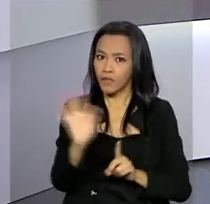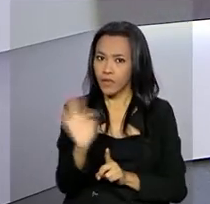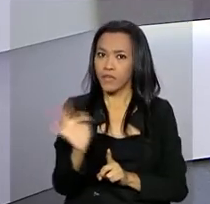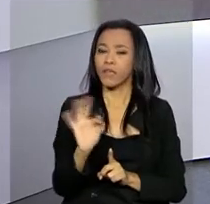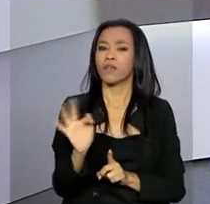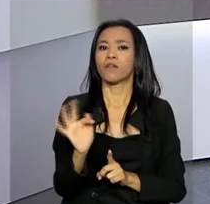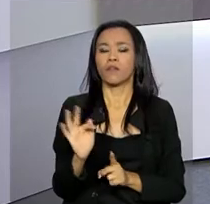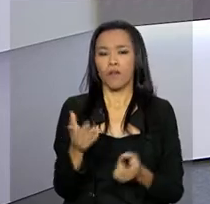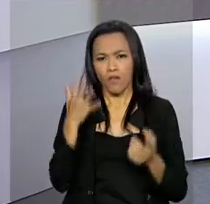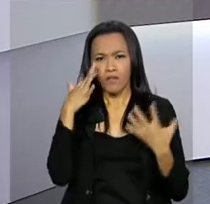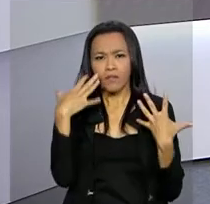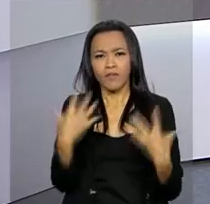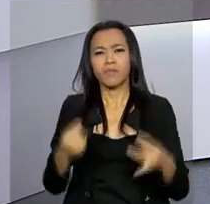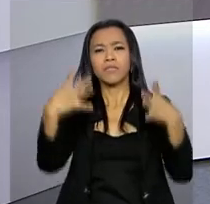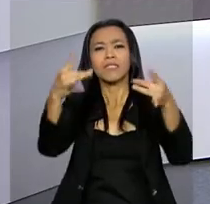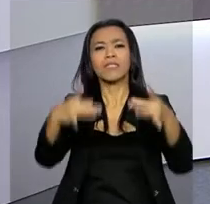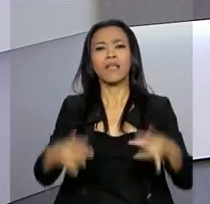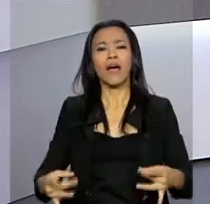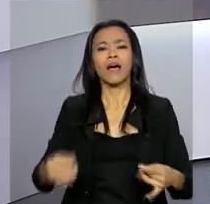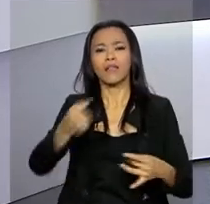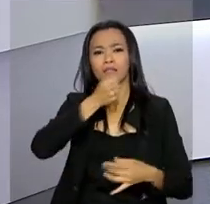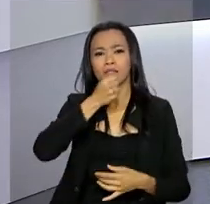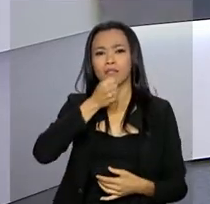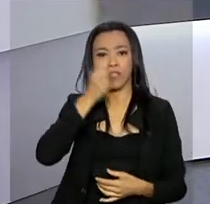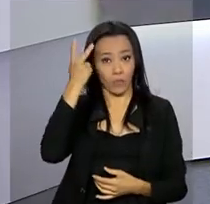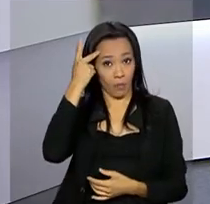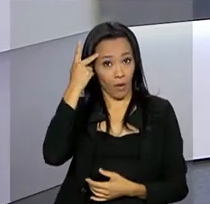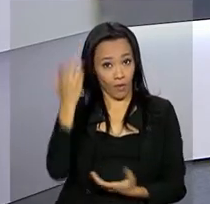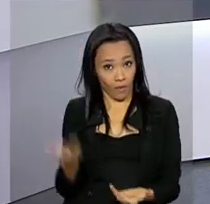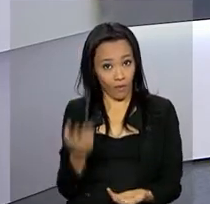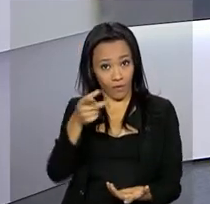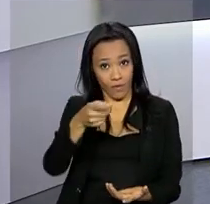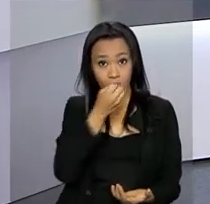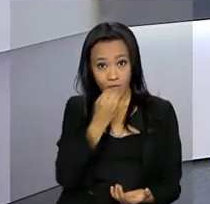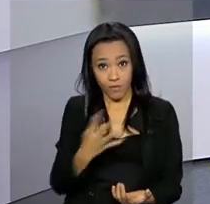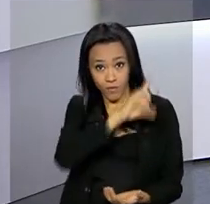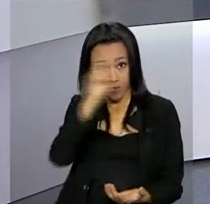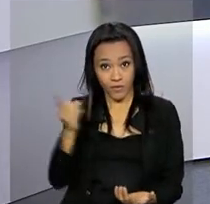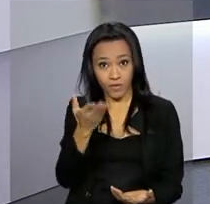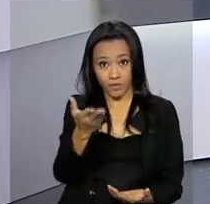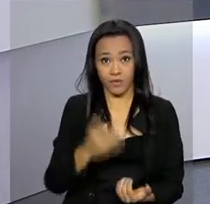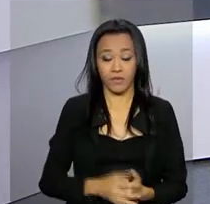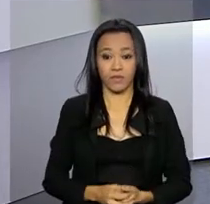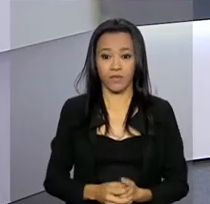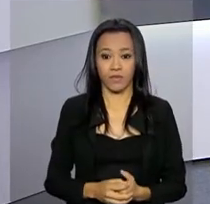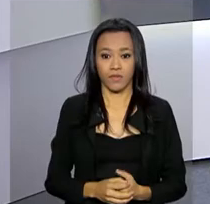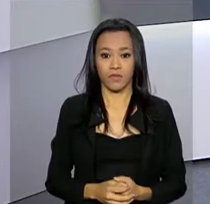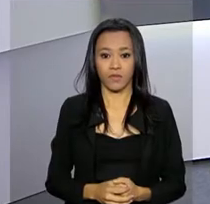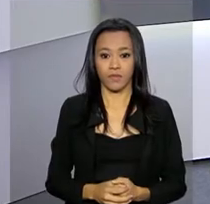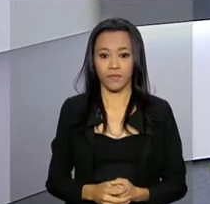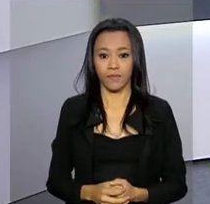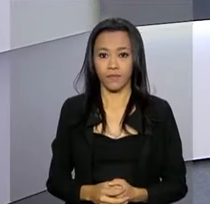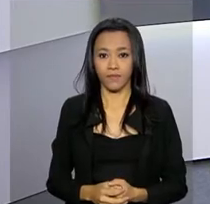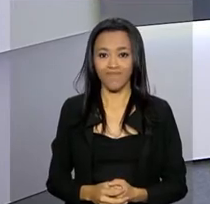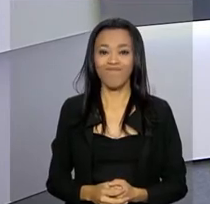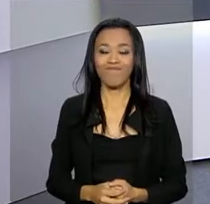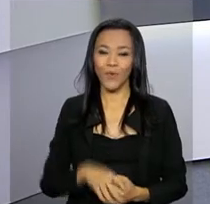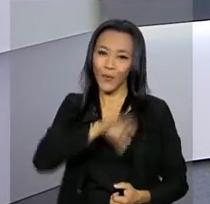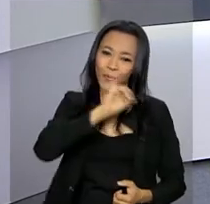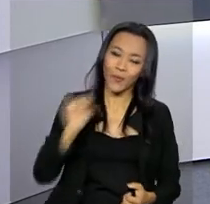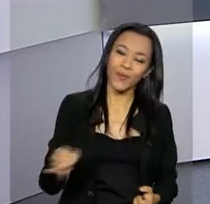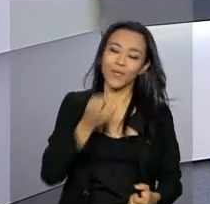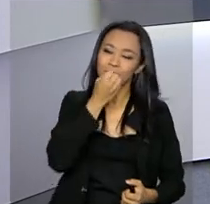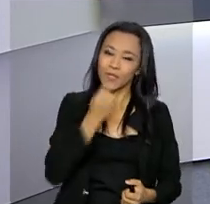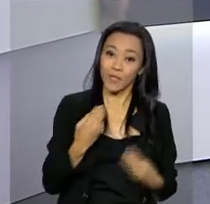ao vivo agora direto de são paulo com repórter josé luiz filho da lua e bom dia para você olavo e renata